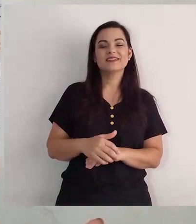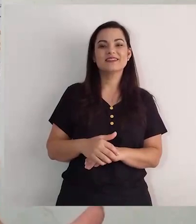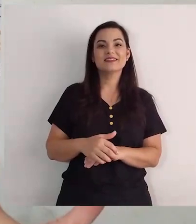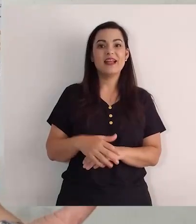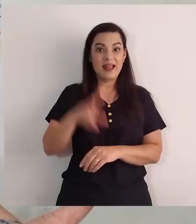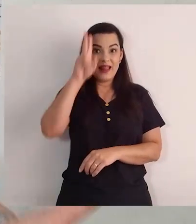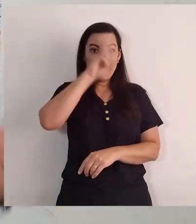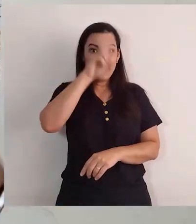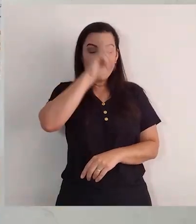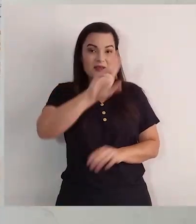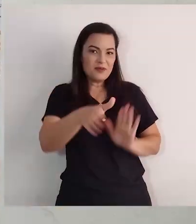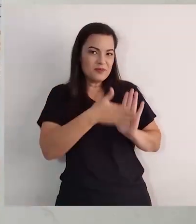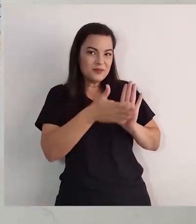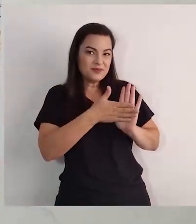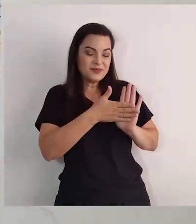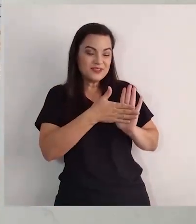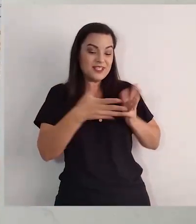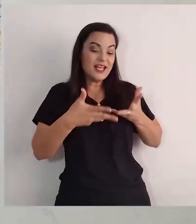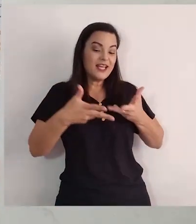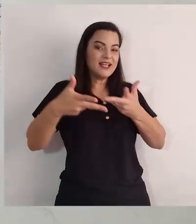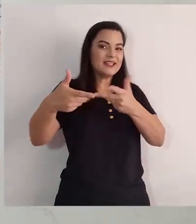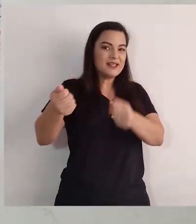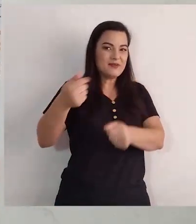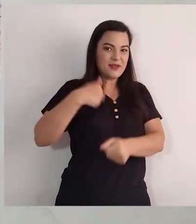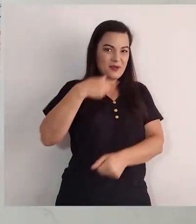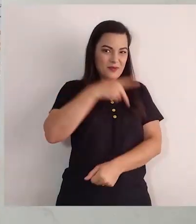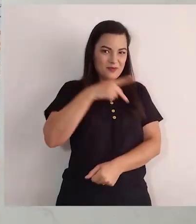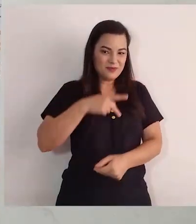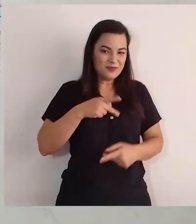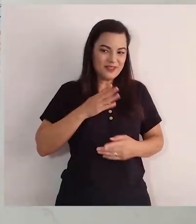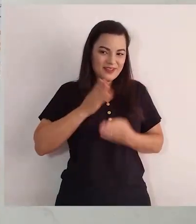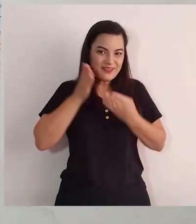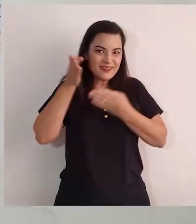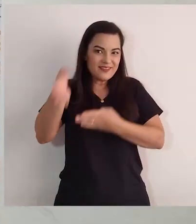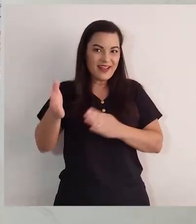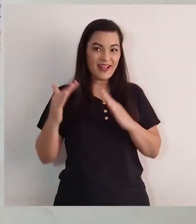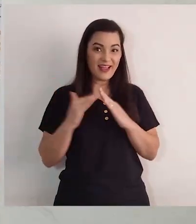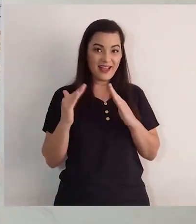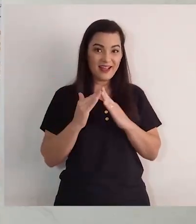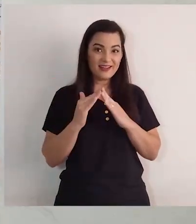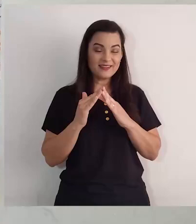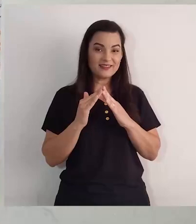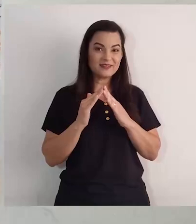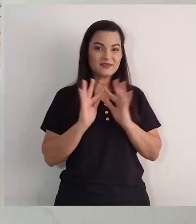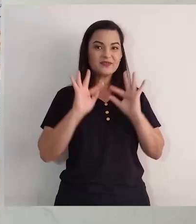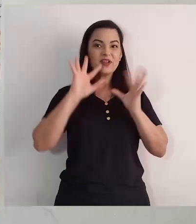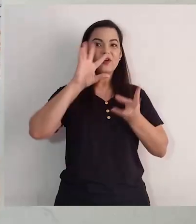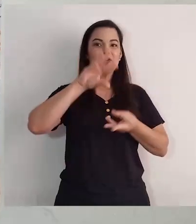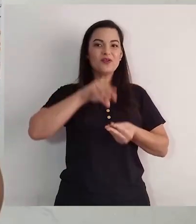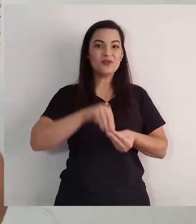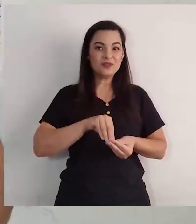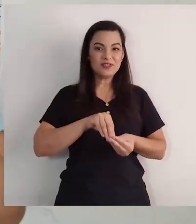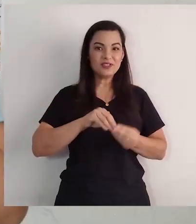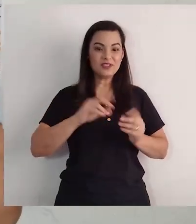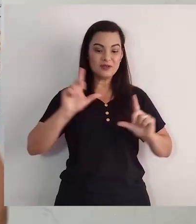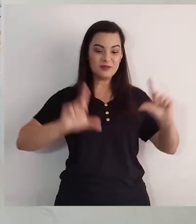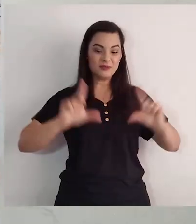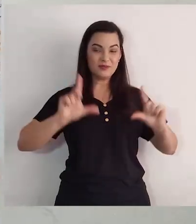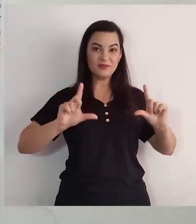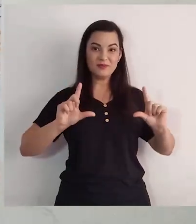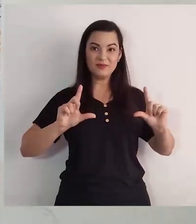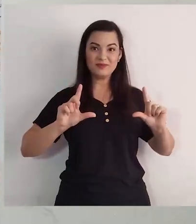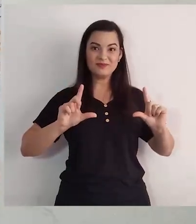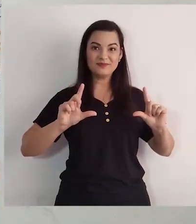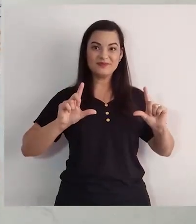uma visita da Pro para o fechamento dos programas. A minha vontade é